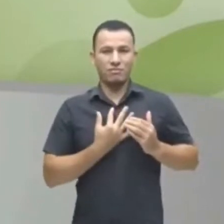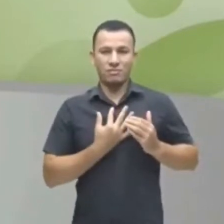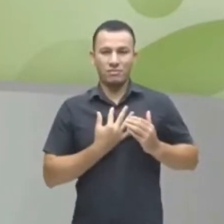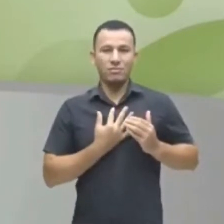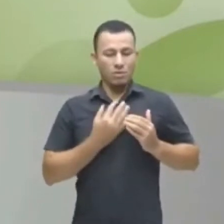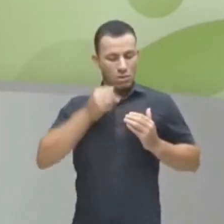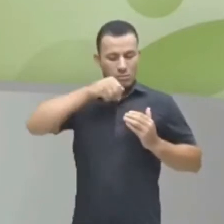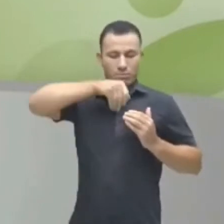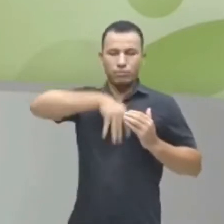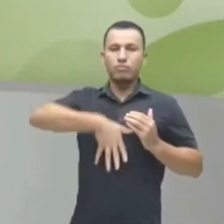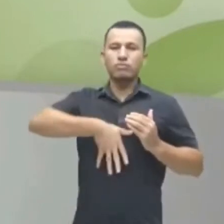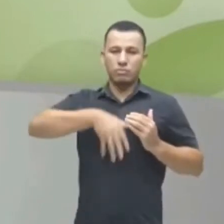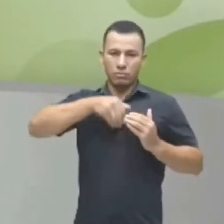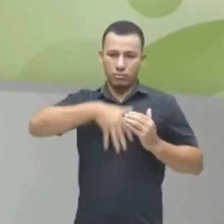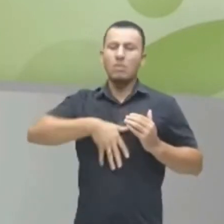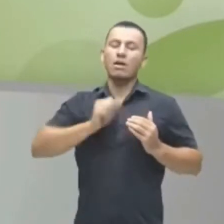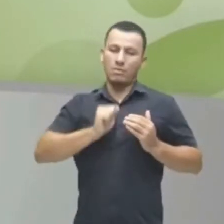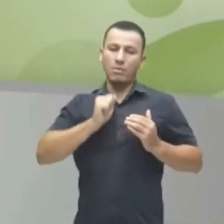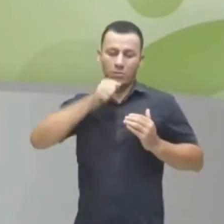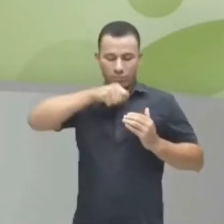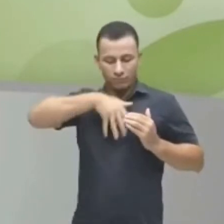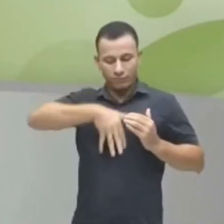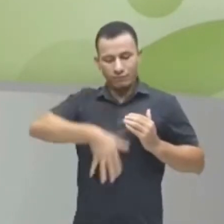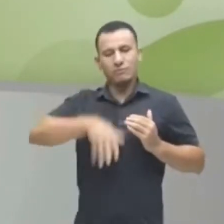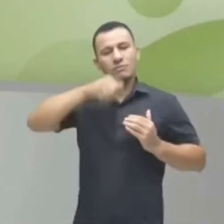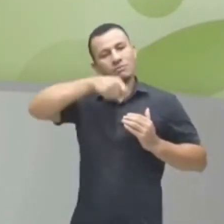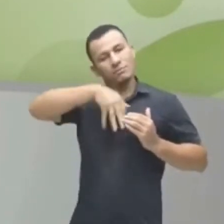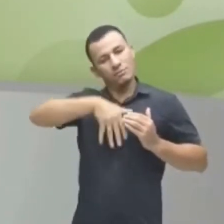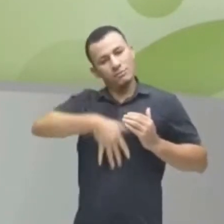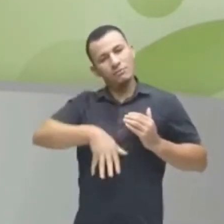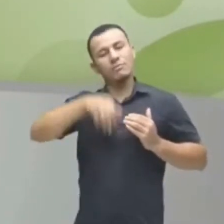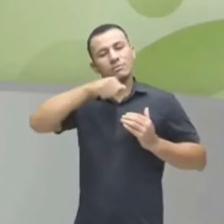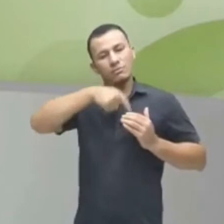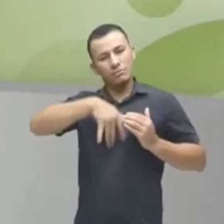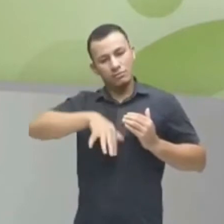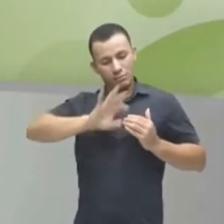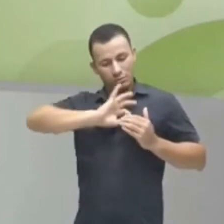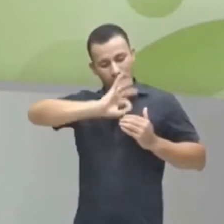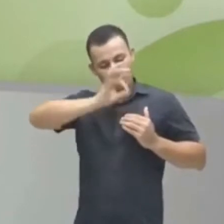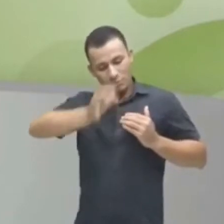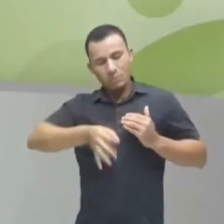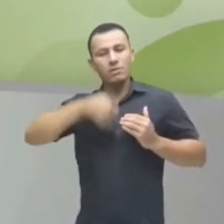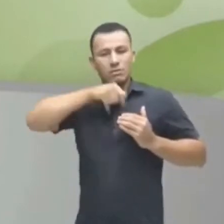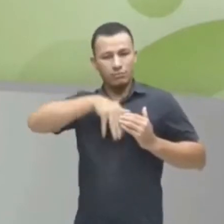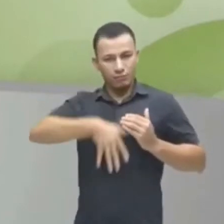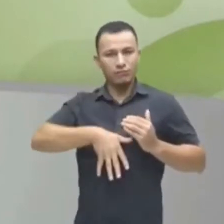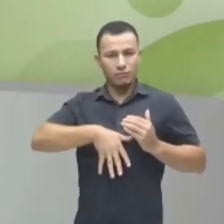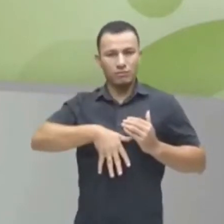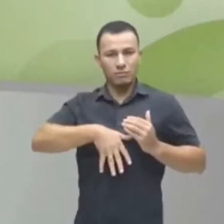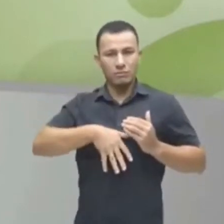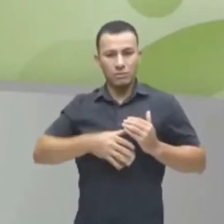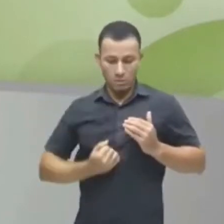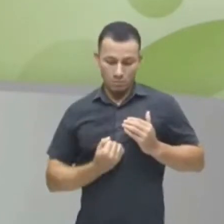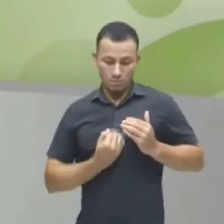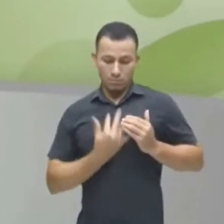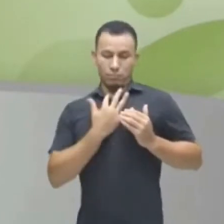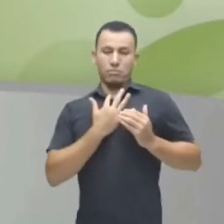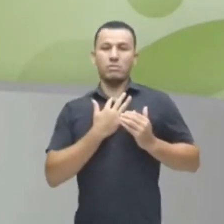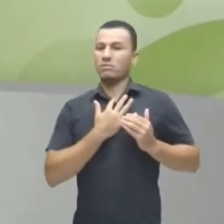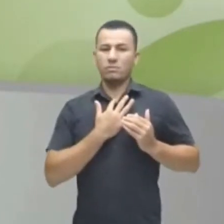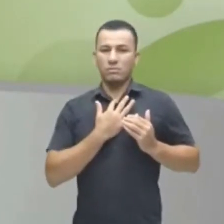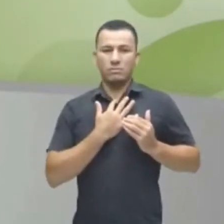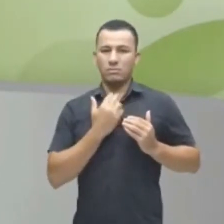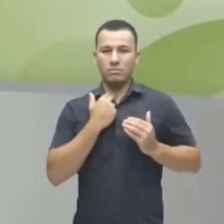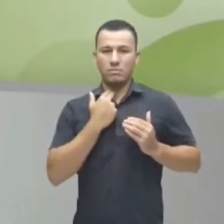para ventrículo, ele não pode voltar. Por isso que as válvulas são importantes, a existência dessas válvulas, porque ela não